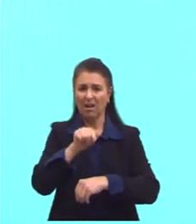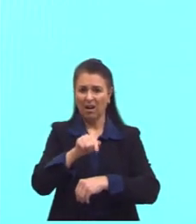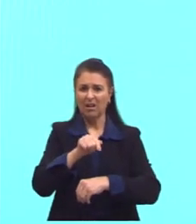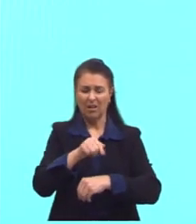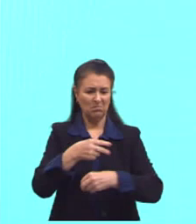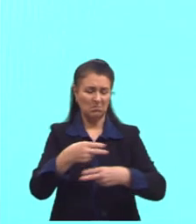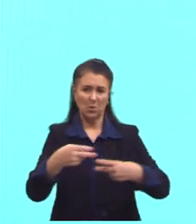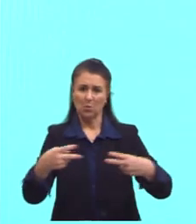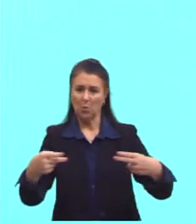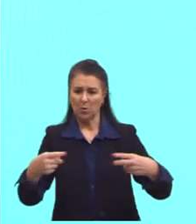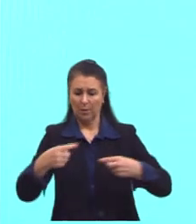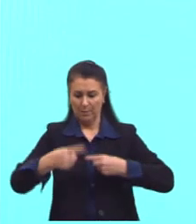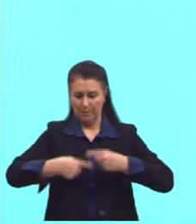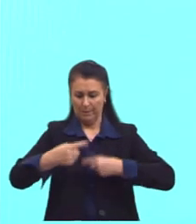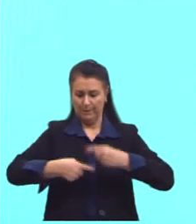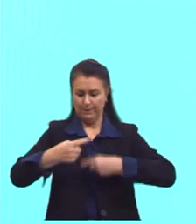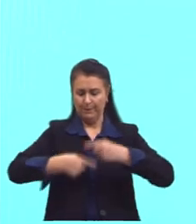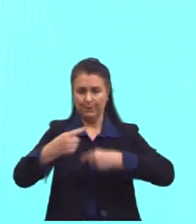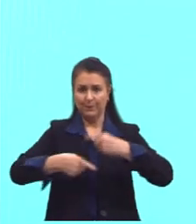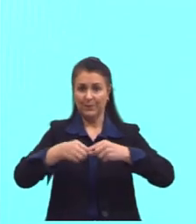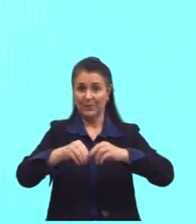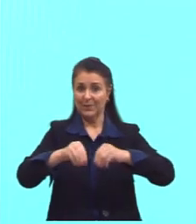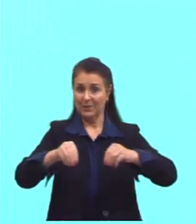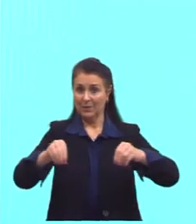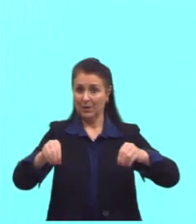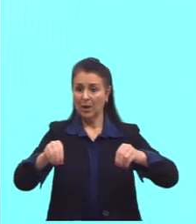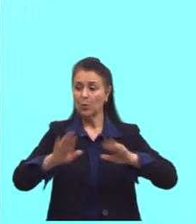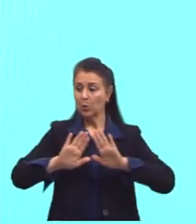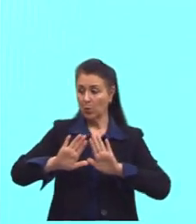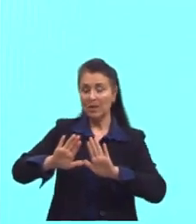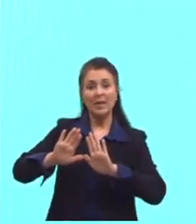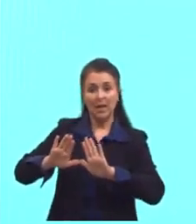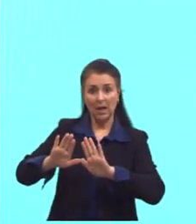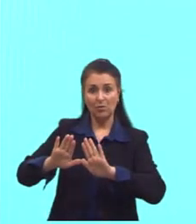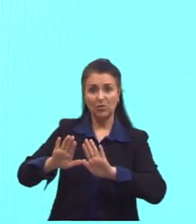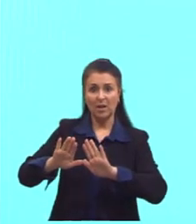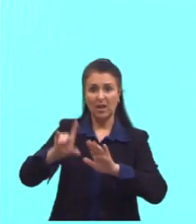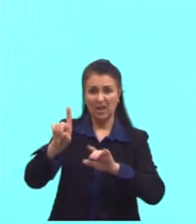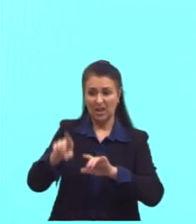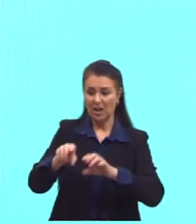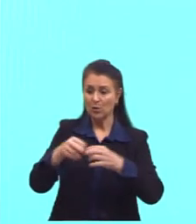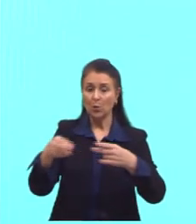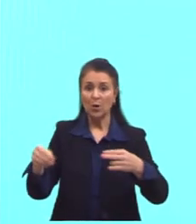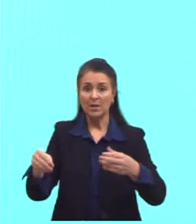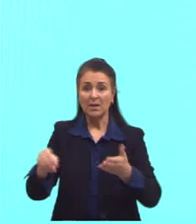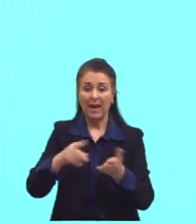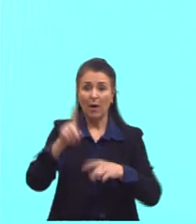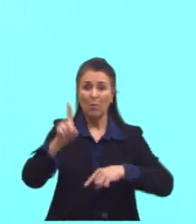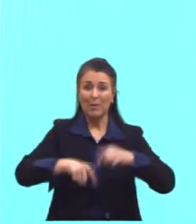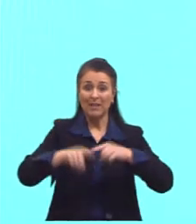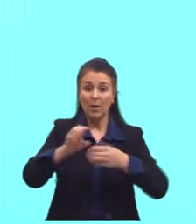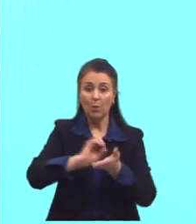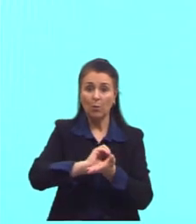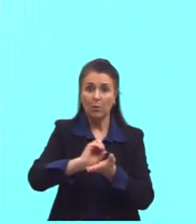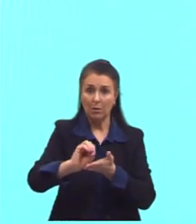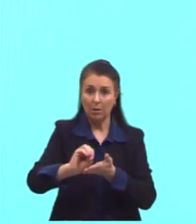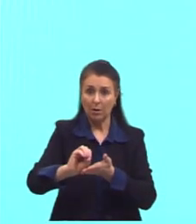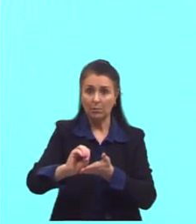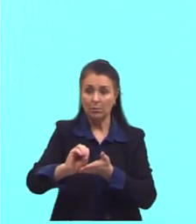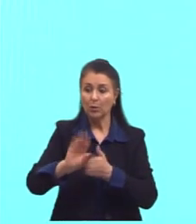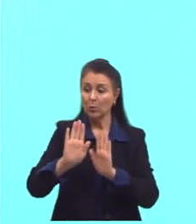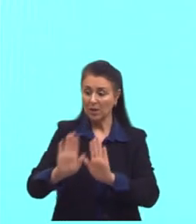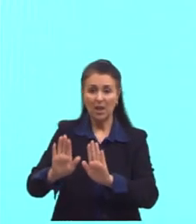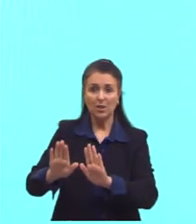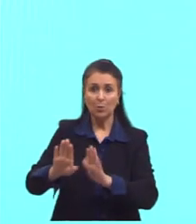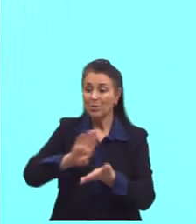retirar o solo né fazer ali a a questão do solo eu deixo esse material orgânico né eu corto ele deixo Qual que é o